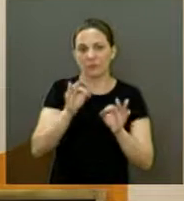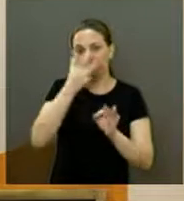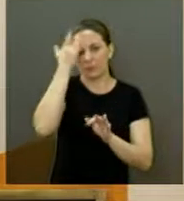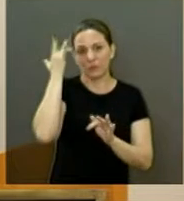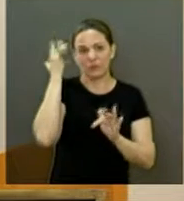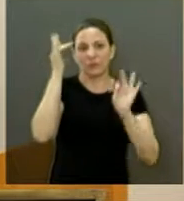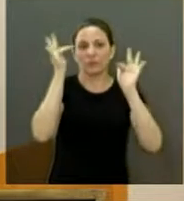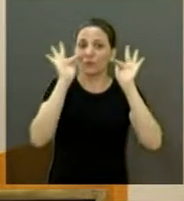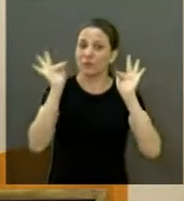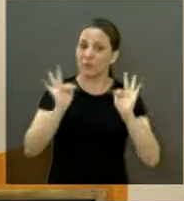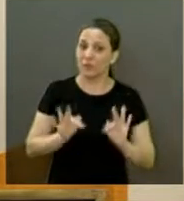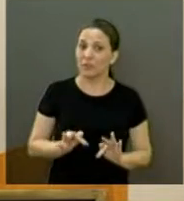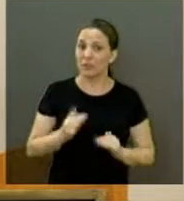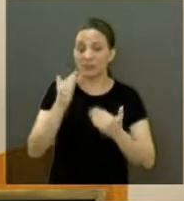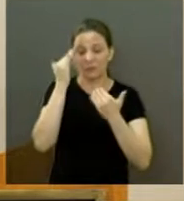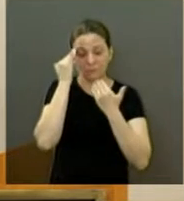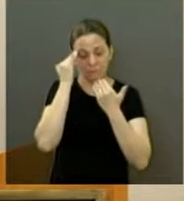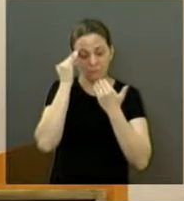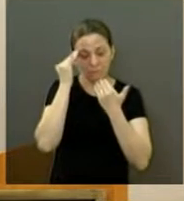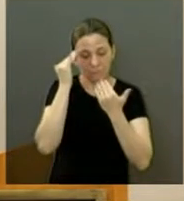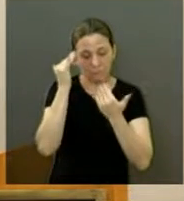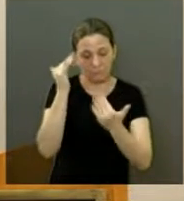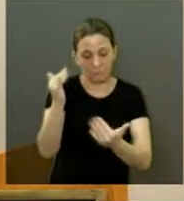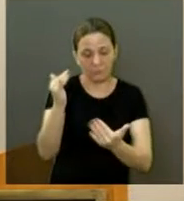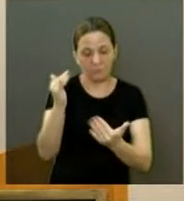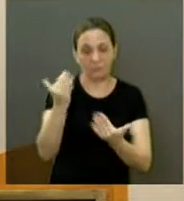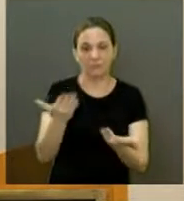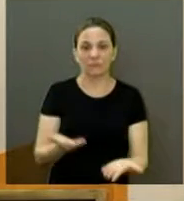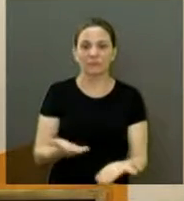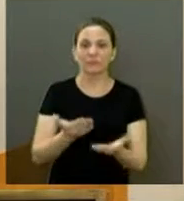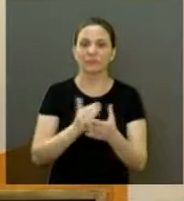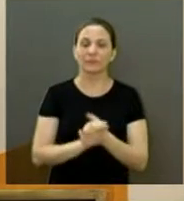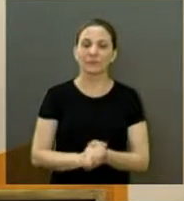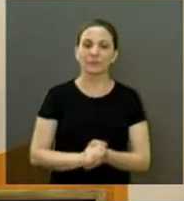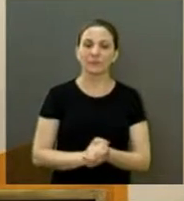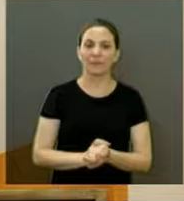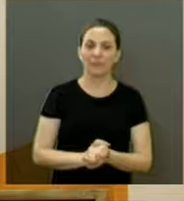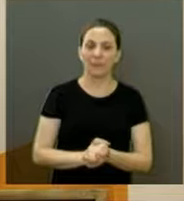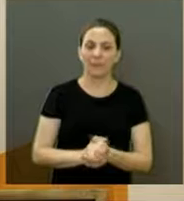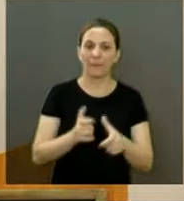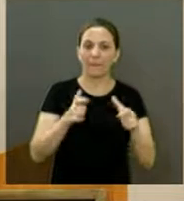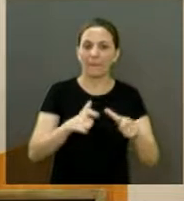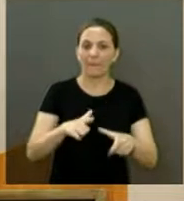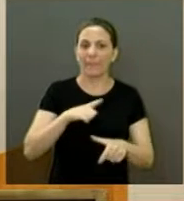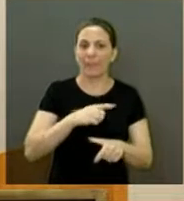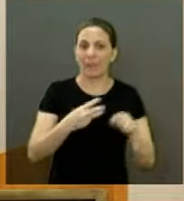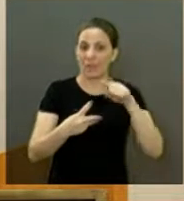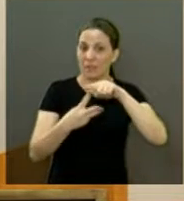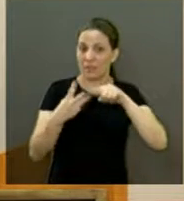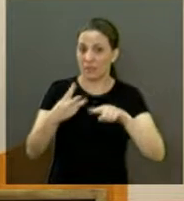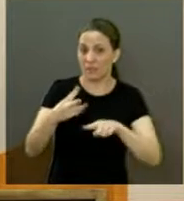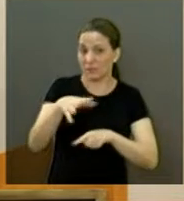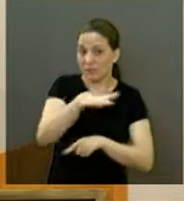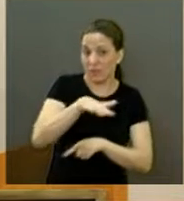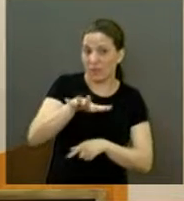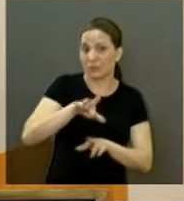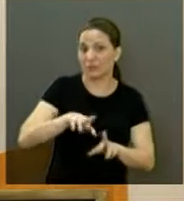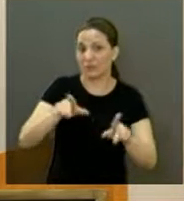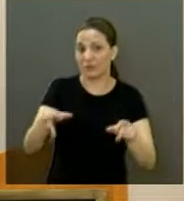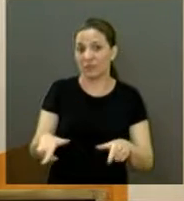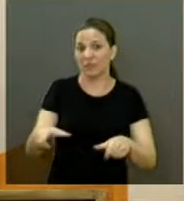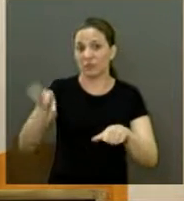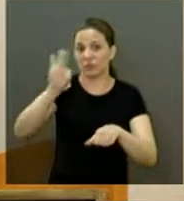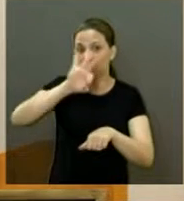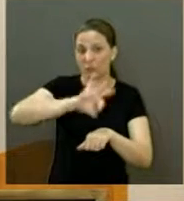alegre eu tenho que agradecer muito muito muito a unidade possui três setores distintos o centro